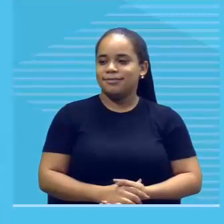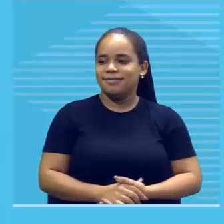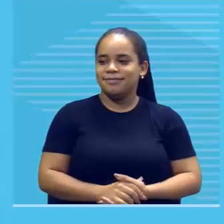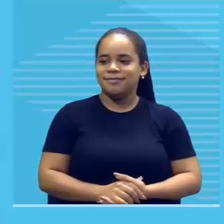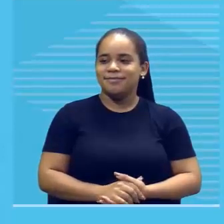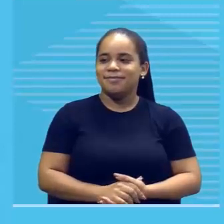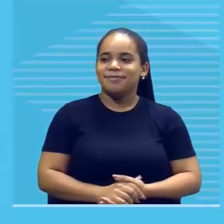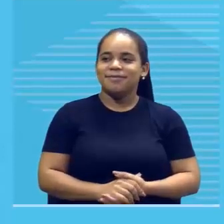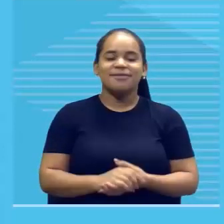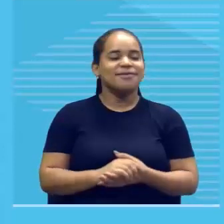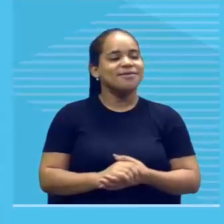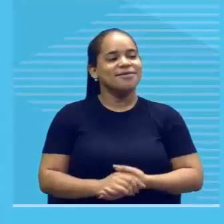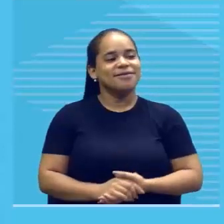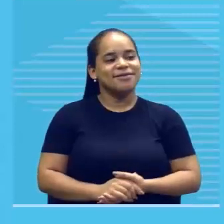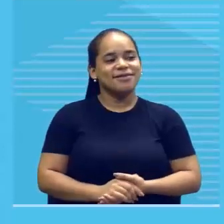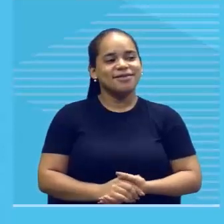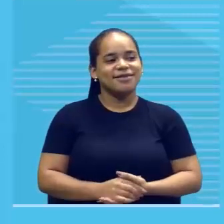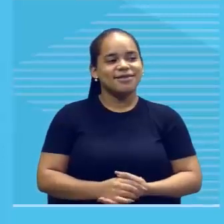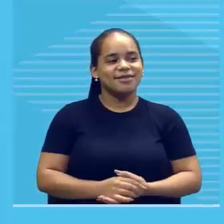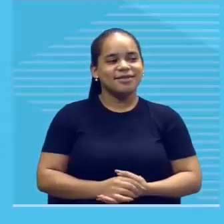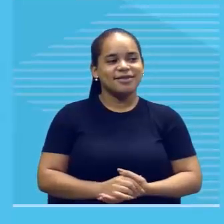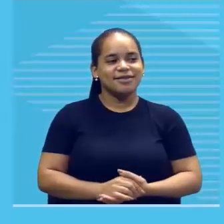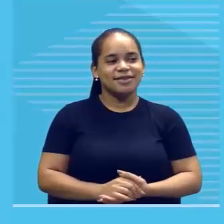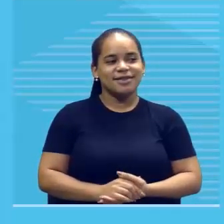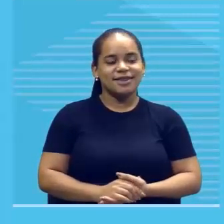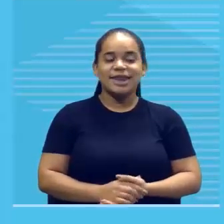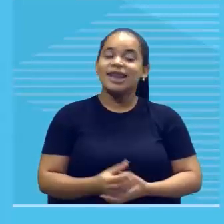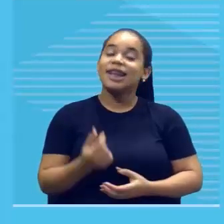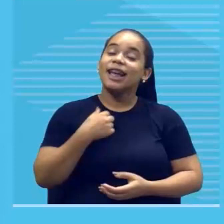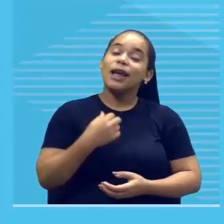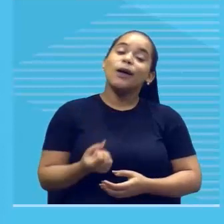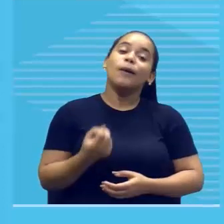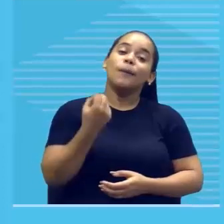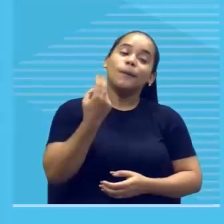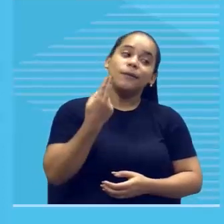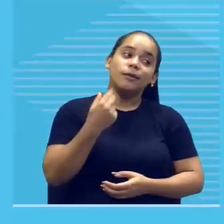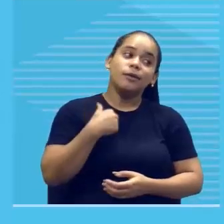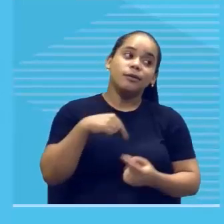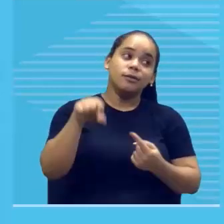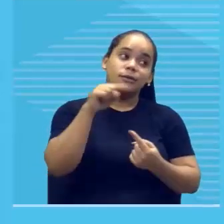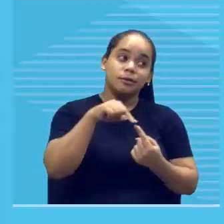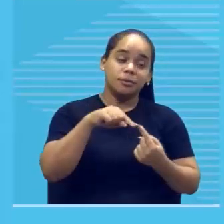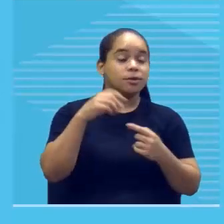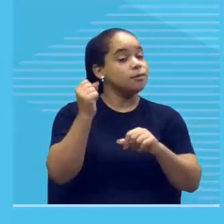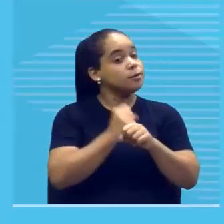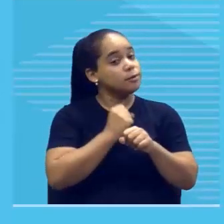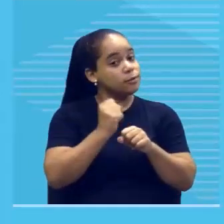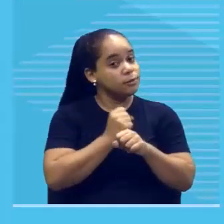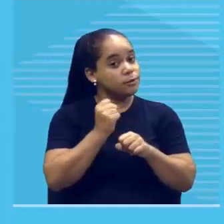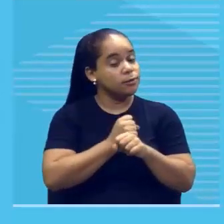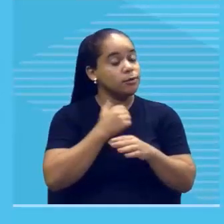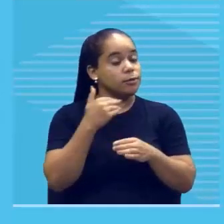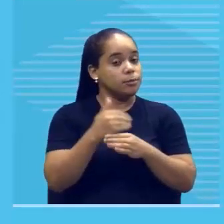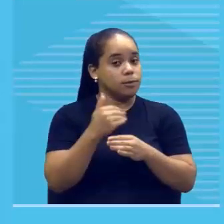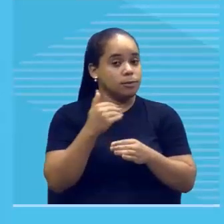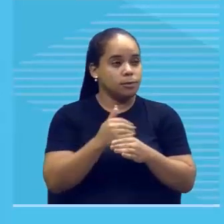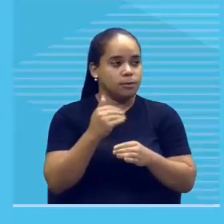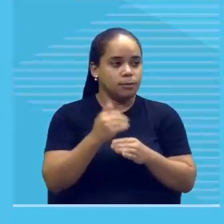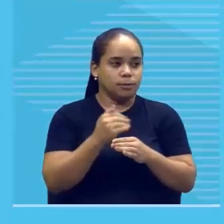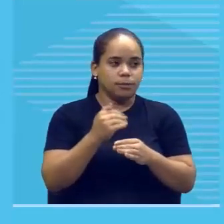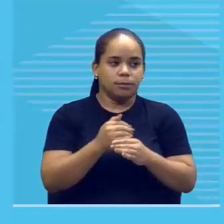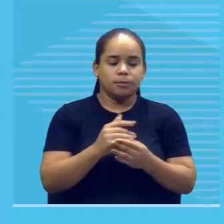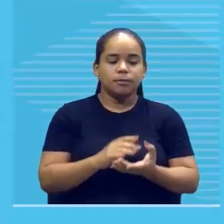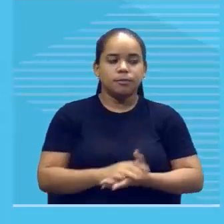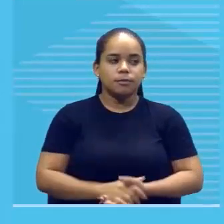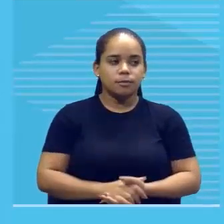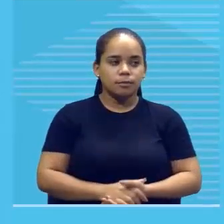E aí ó e eu vou aumentar o nosso objetivo é construir um muro o nosso objetivo